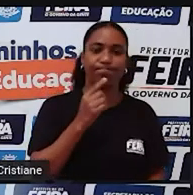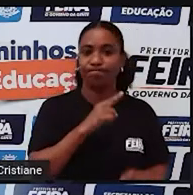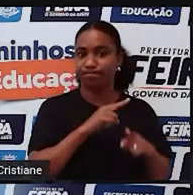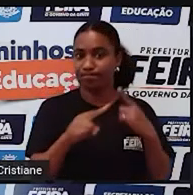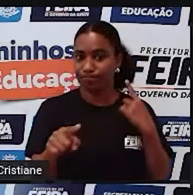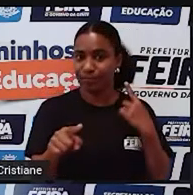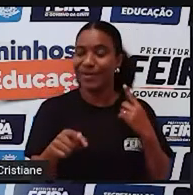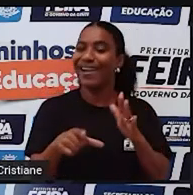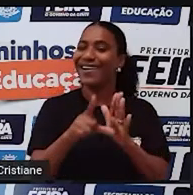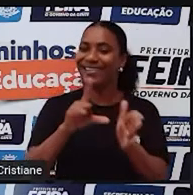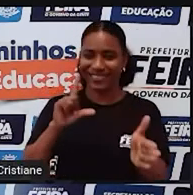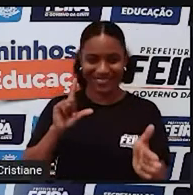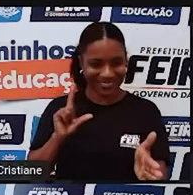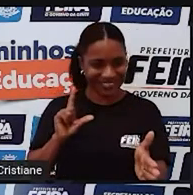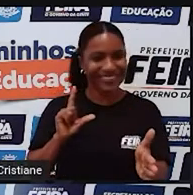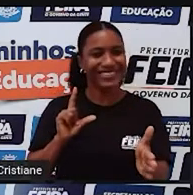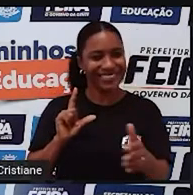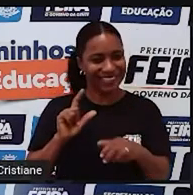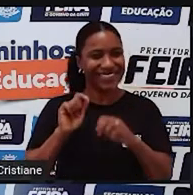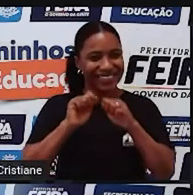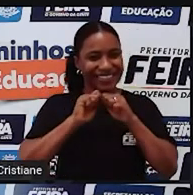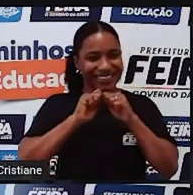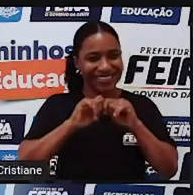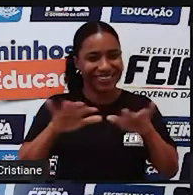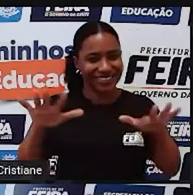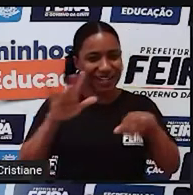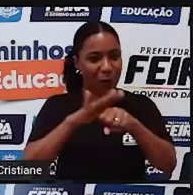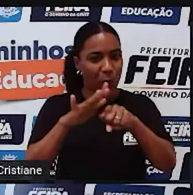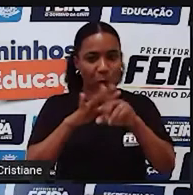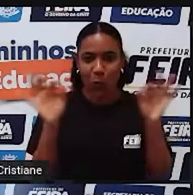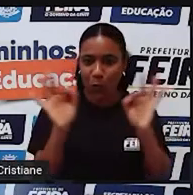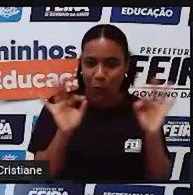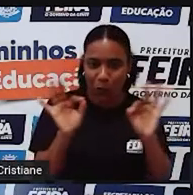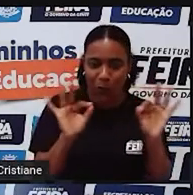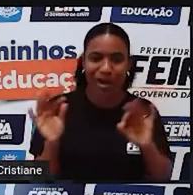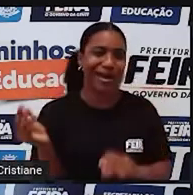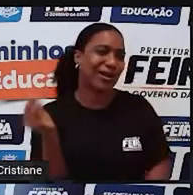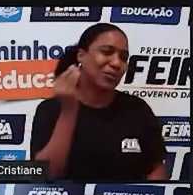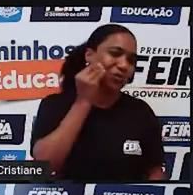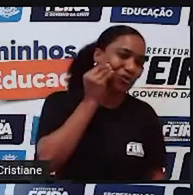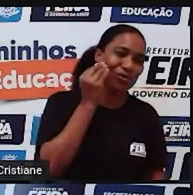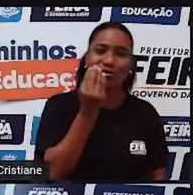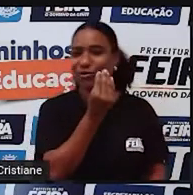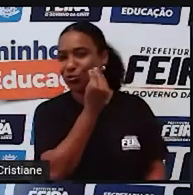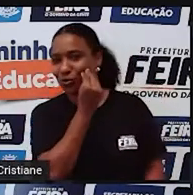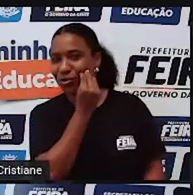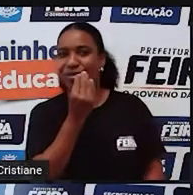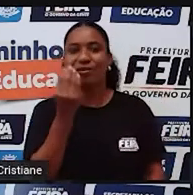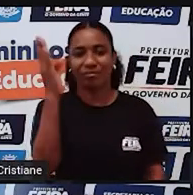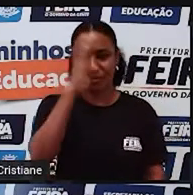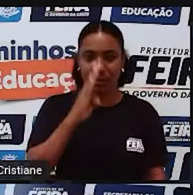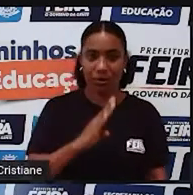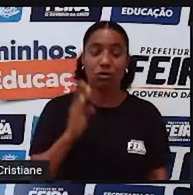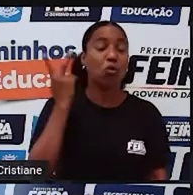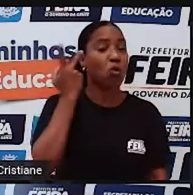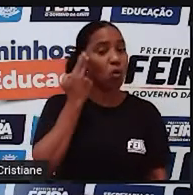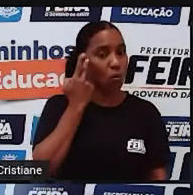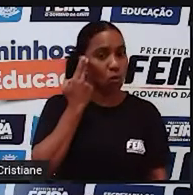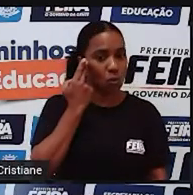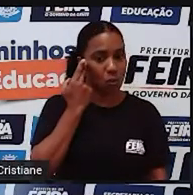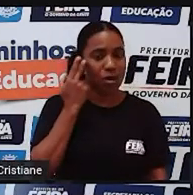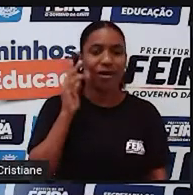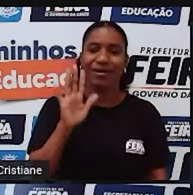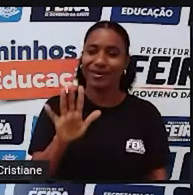da pandemia, era muito comum essa forma de cumprimento aqui no nosso país, mas também no Canadá e